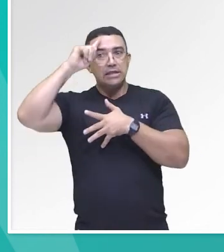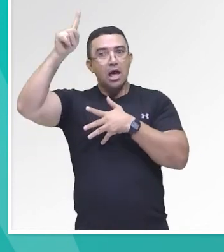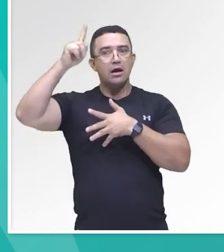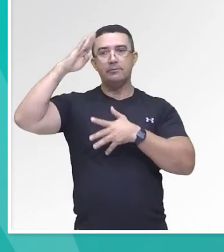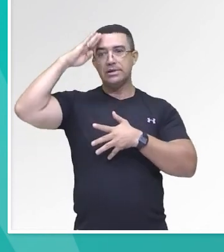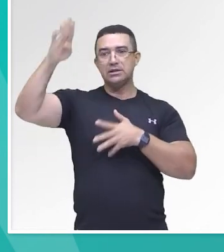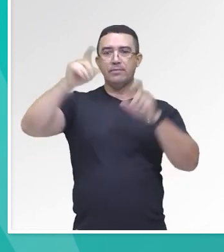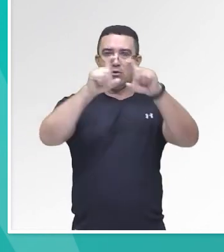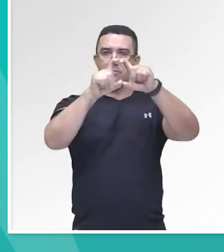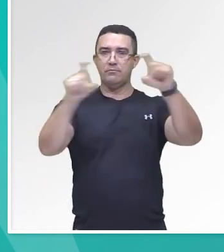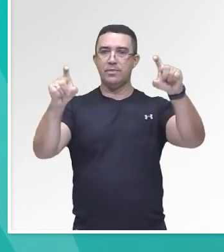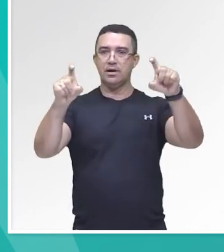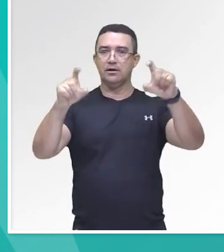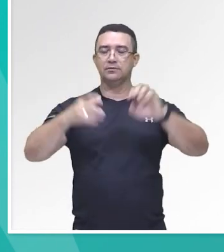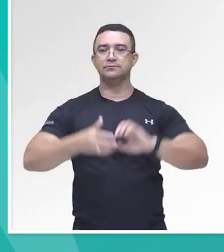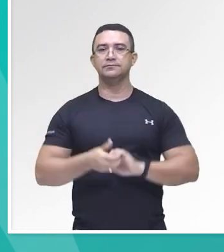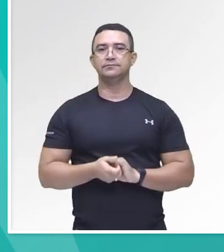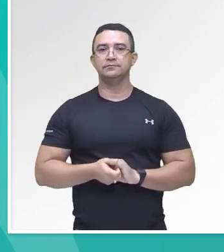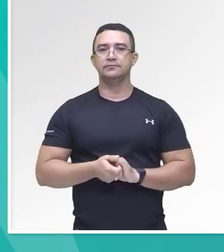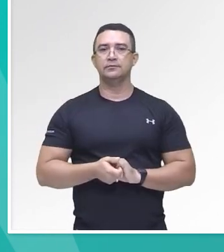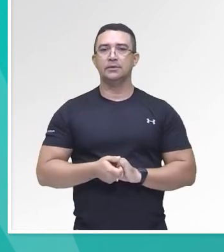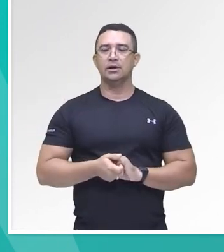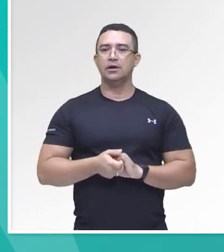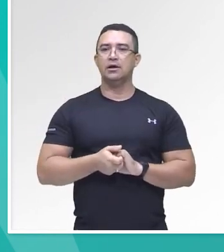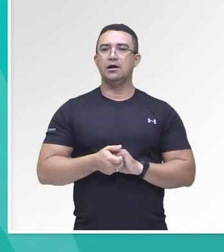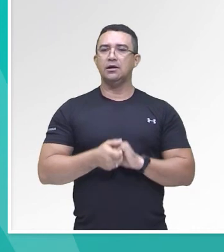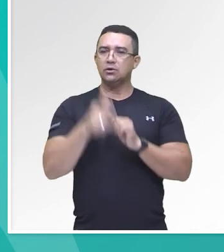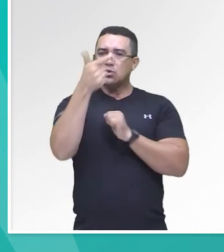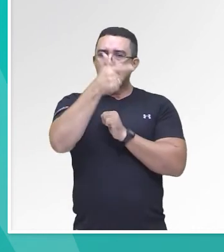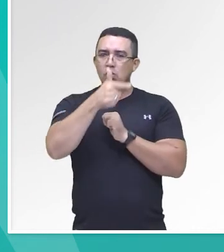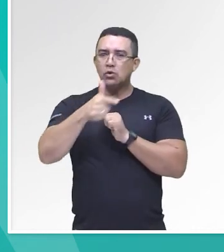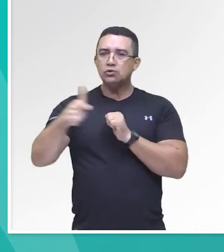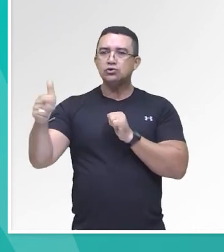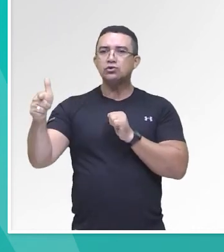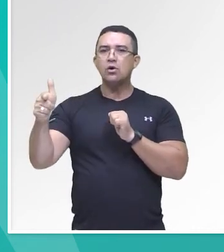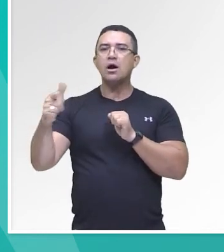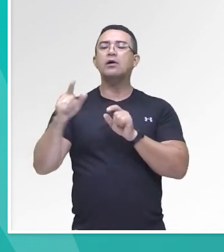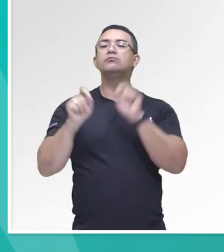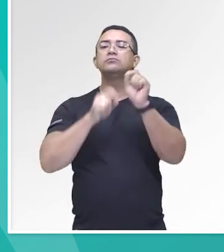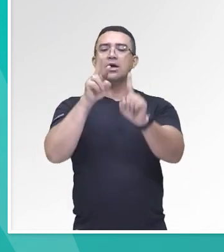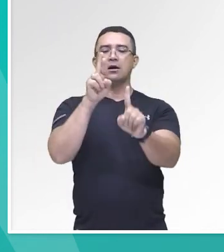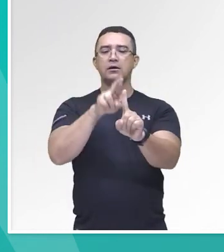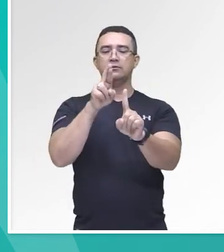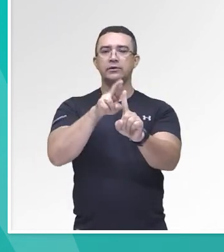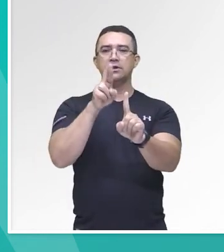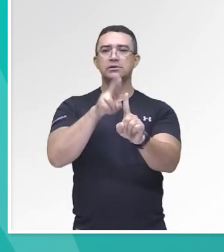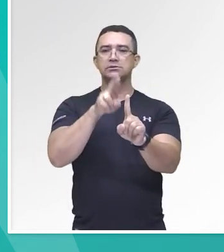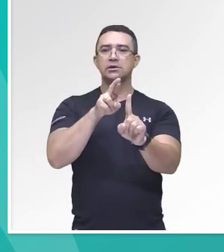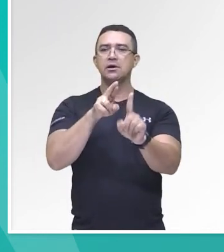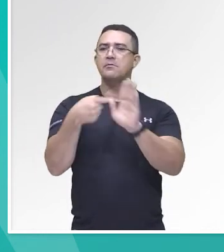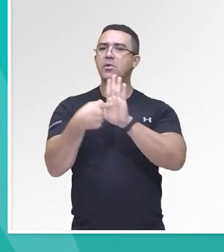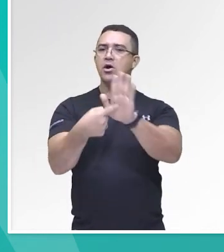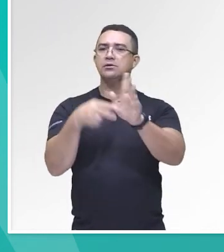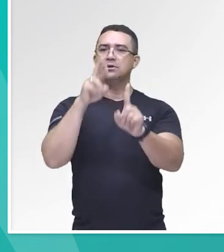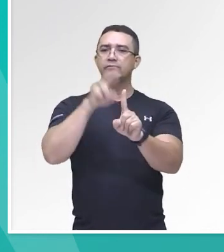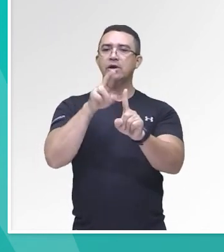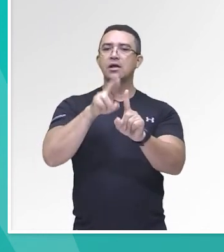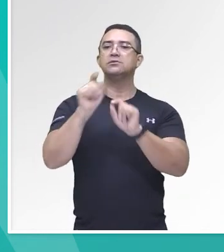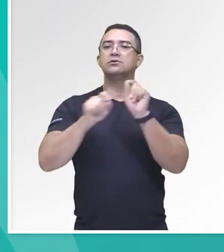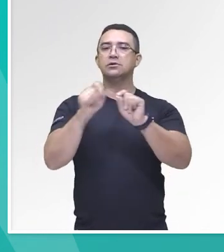parágrafo. E aí, para seguir em frente, ele vai referenciar. E ele vai referenciar utilizando o